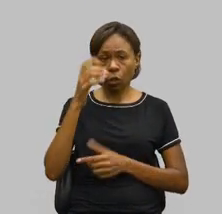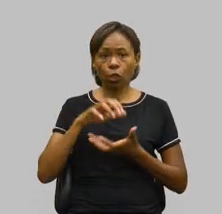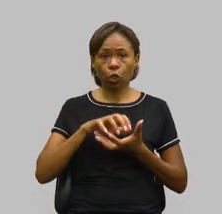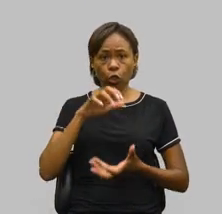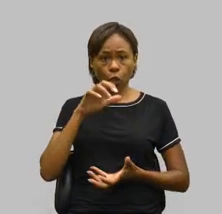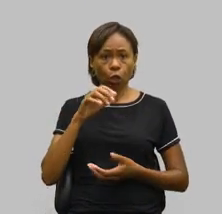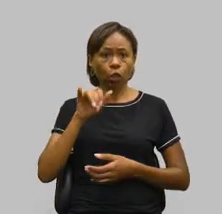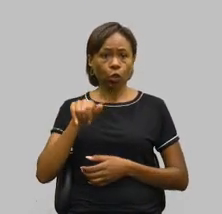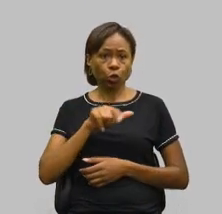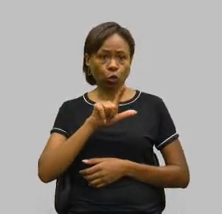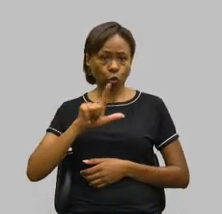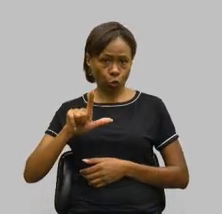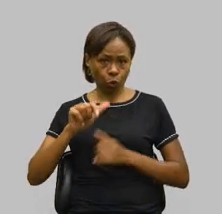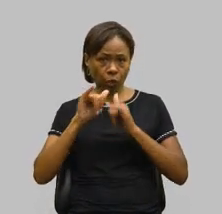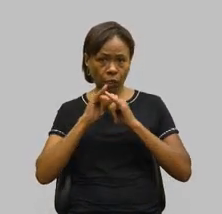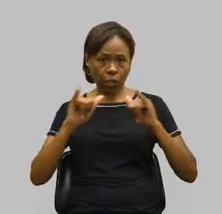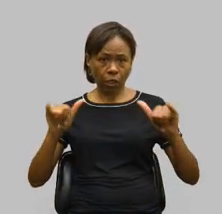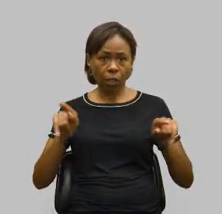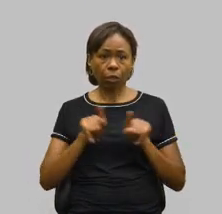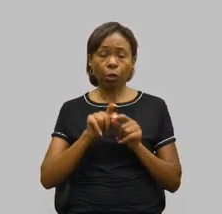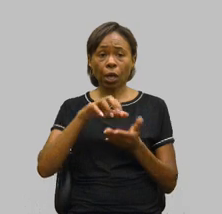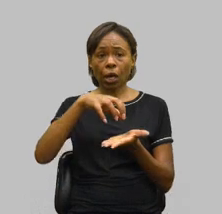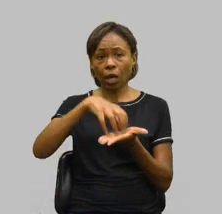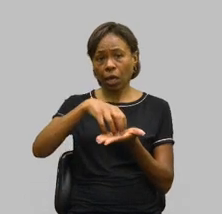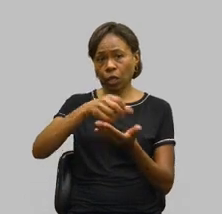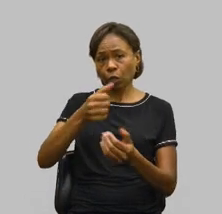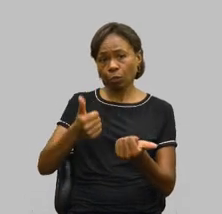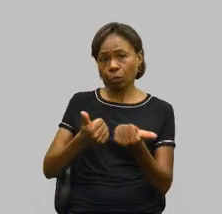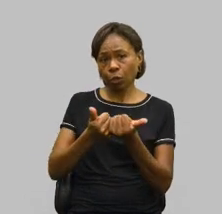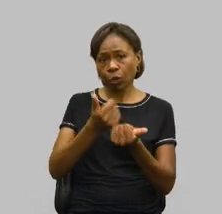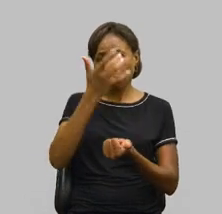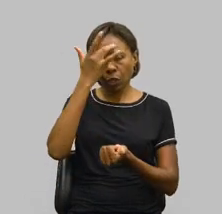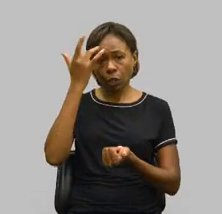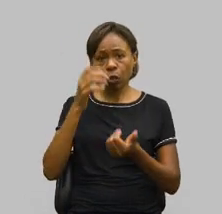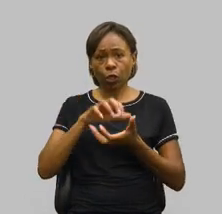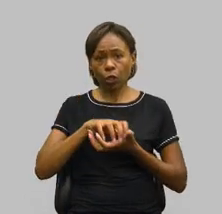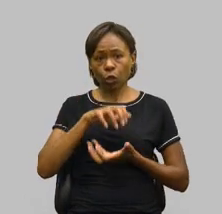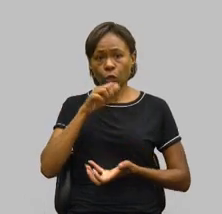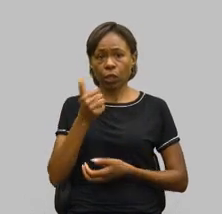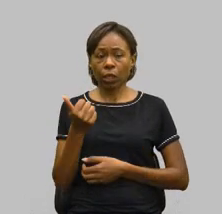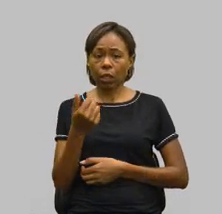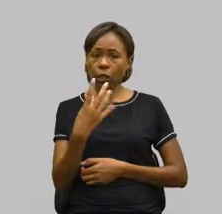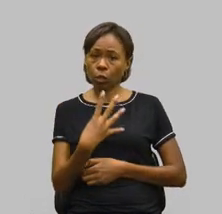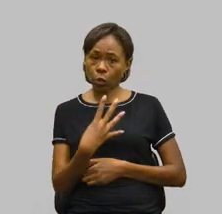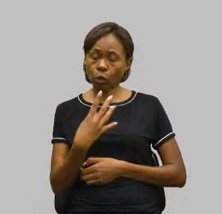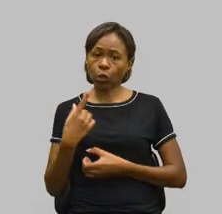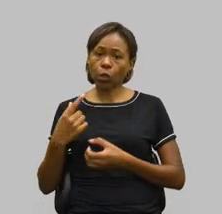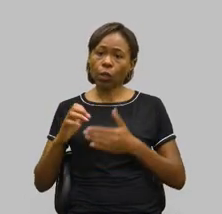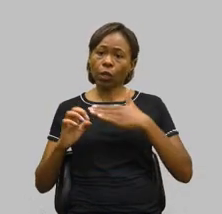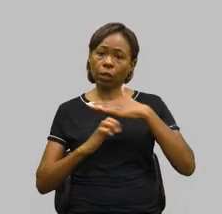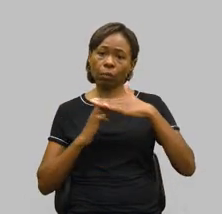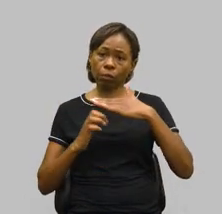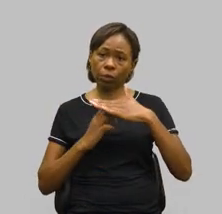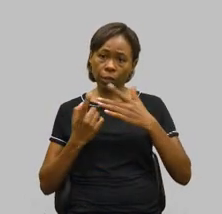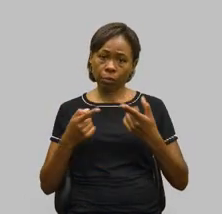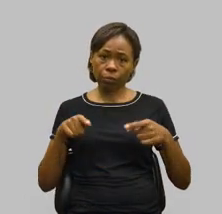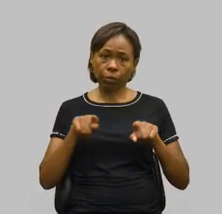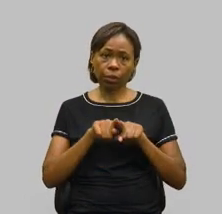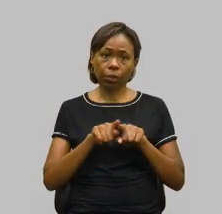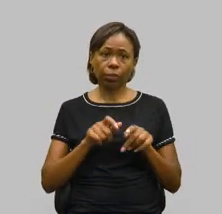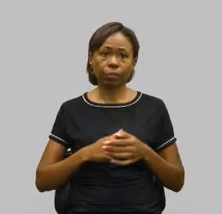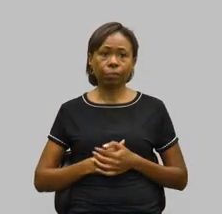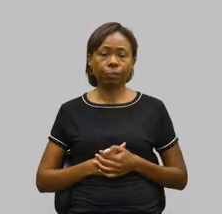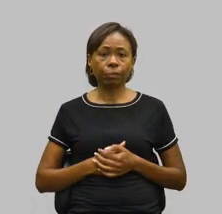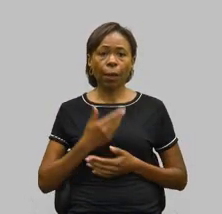e a nossa rede de apoio à pessoa idosa foi implementada contando com 14 instituições parceiras a melhor